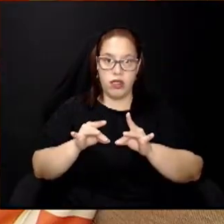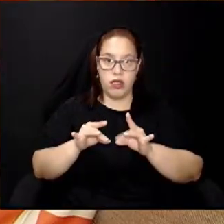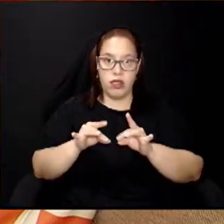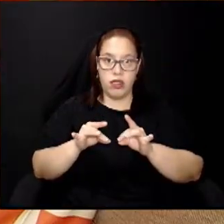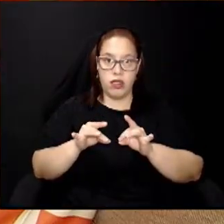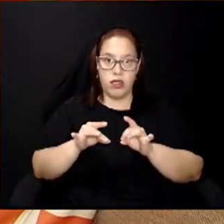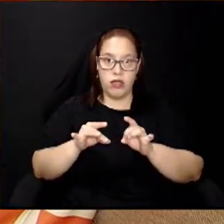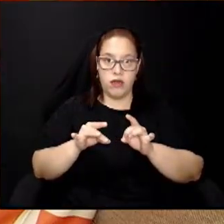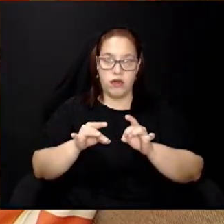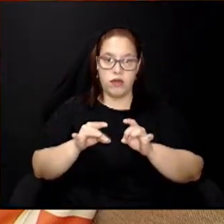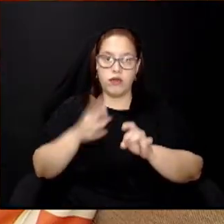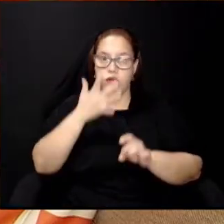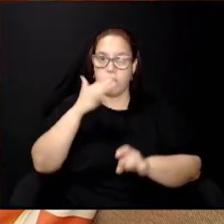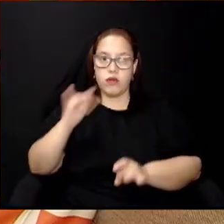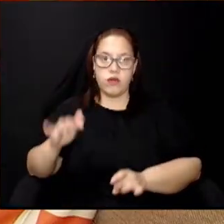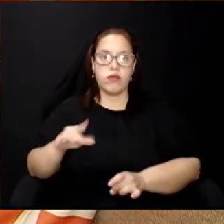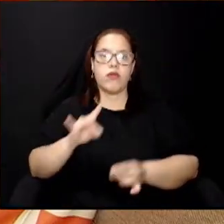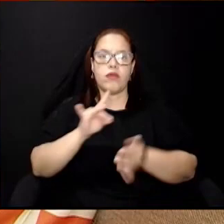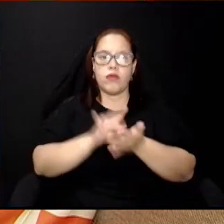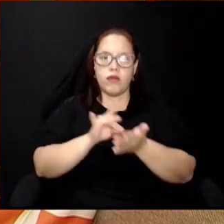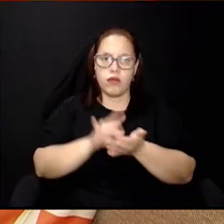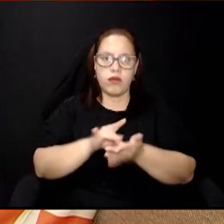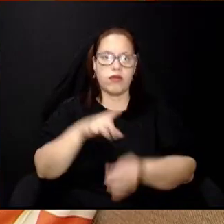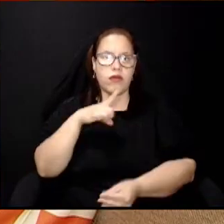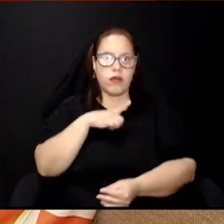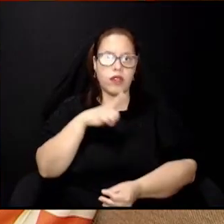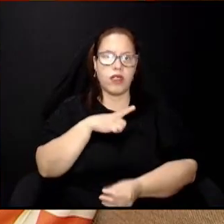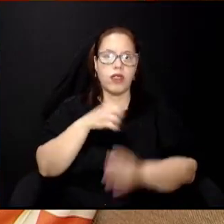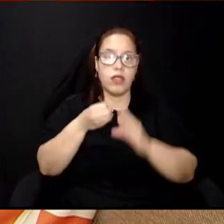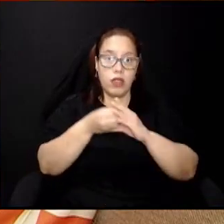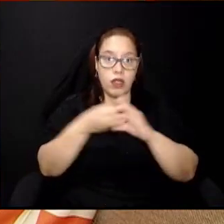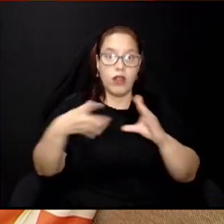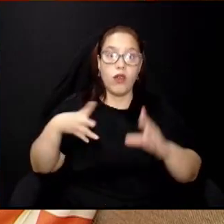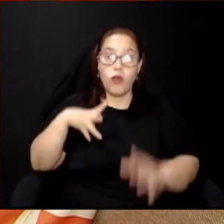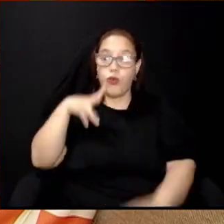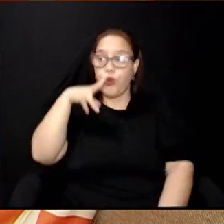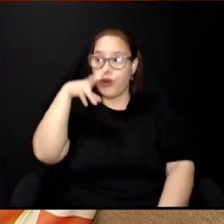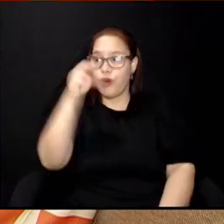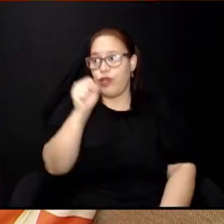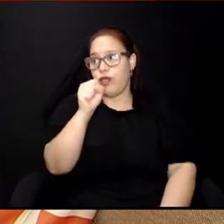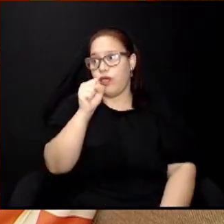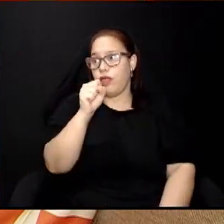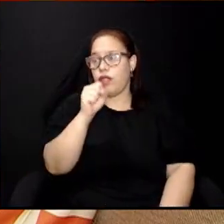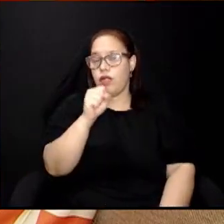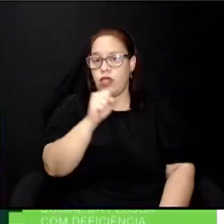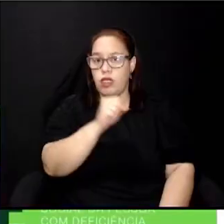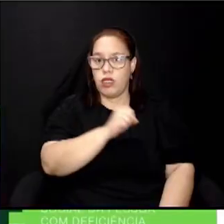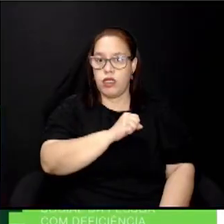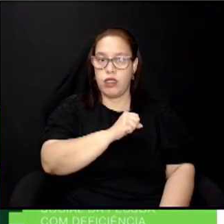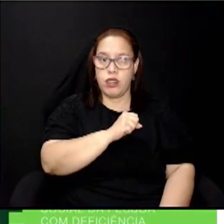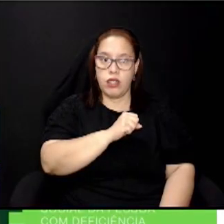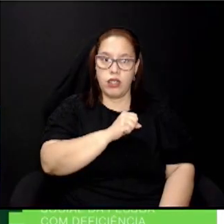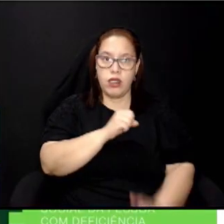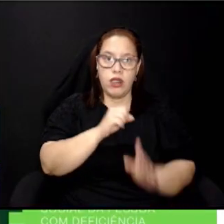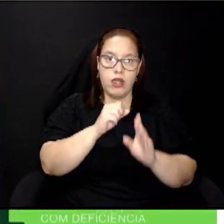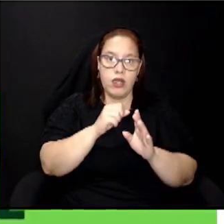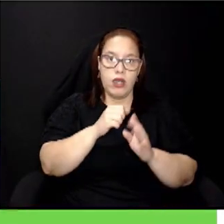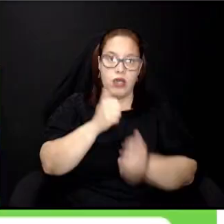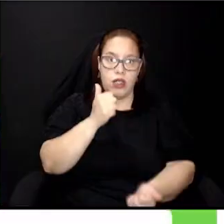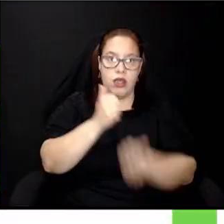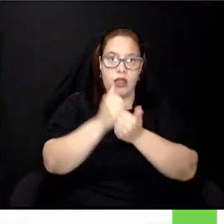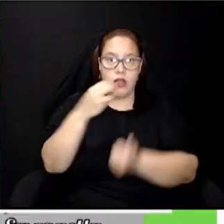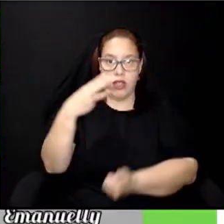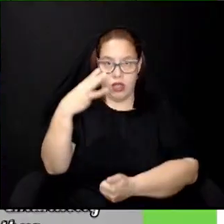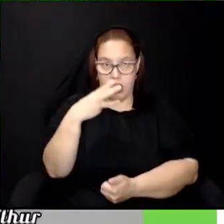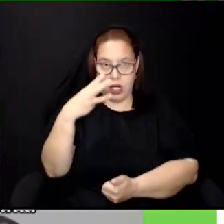aquelas crianças realmente que tinham umas características de nível 3 de suporte, a gente chama hoje, né? Que